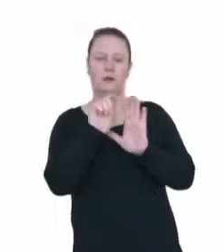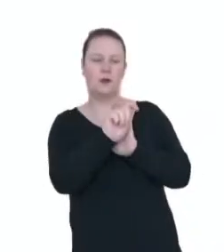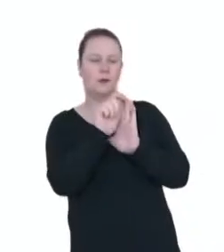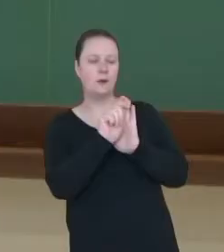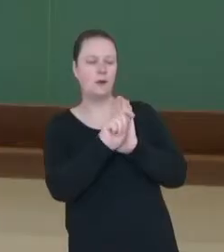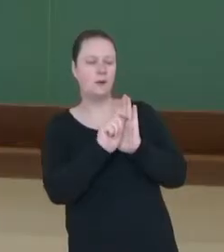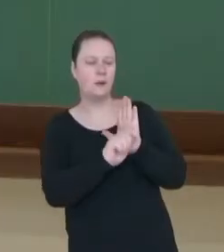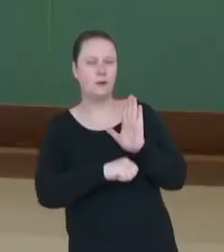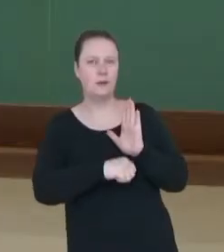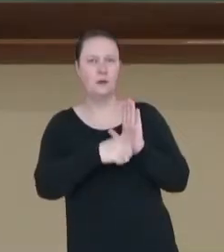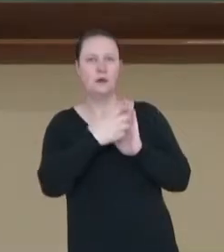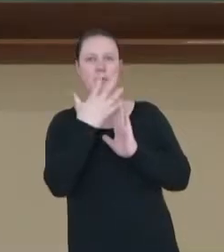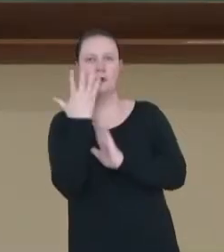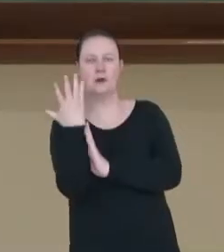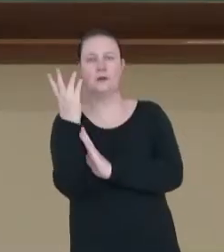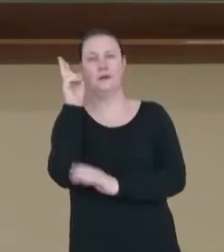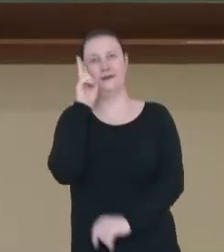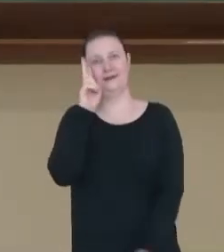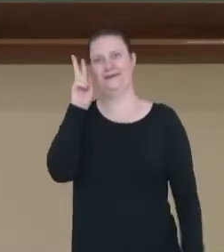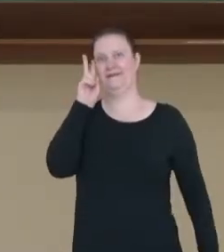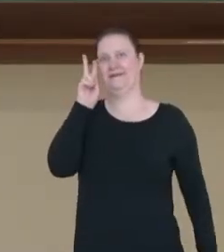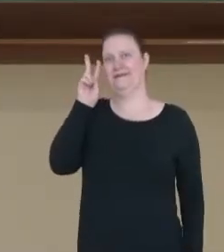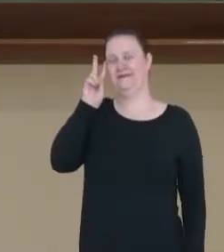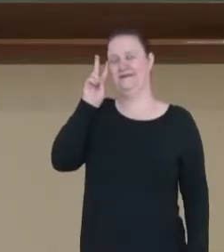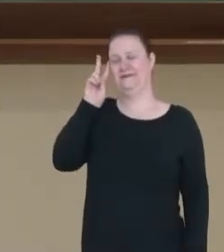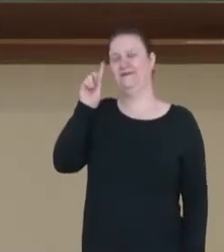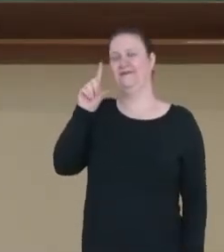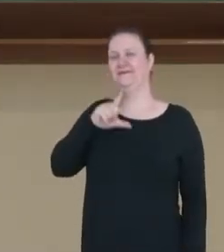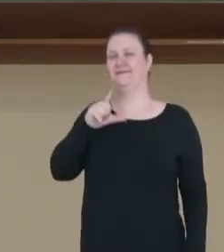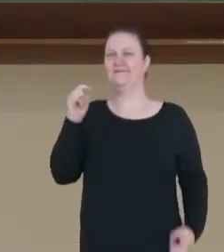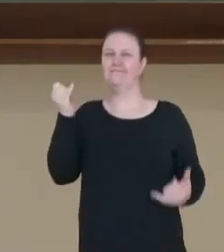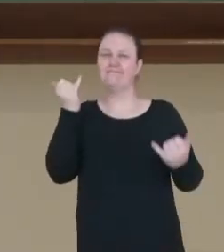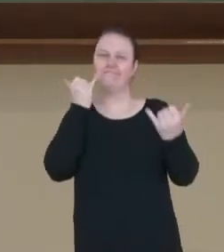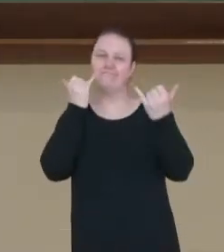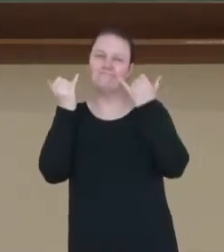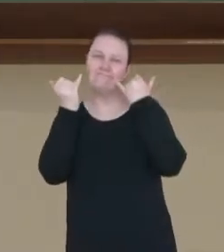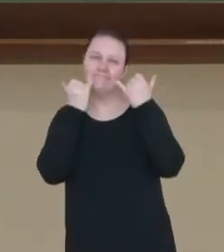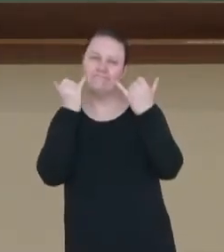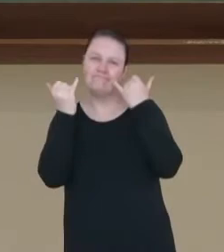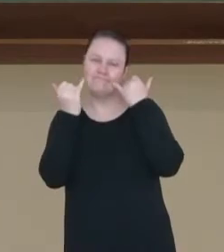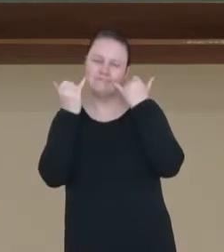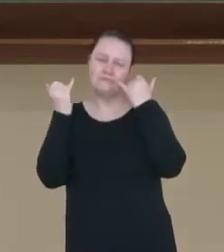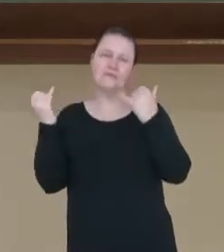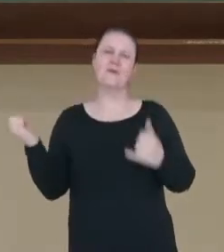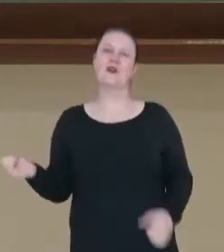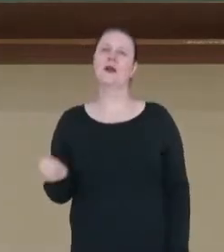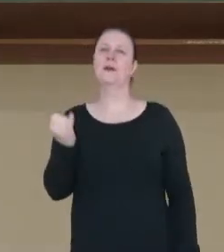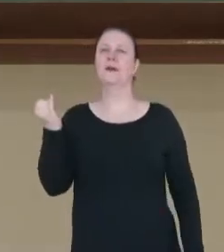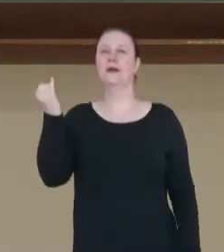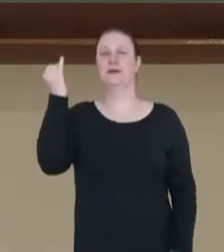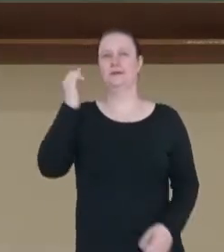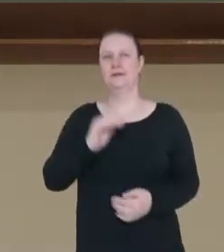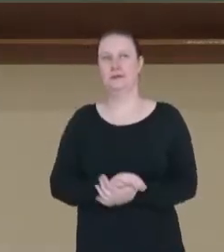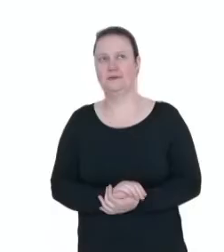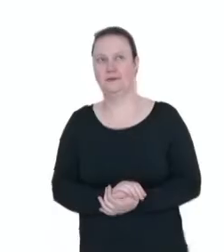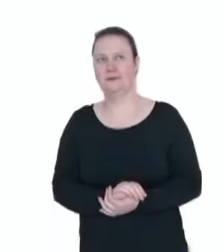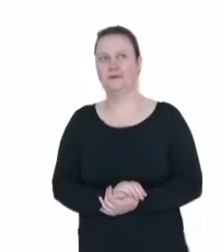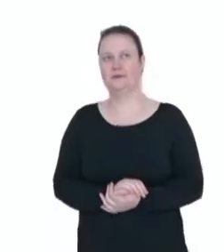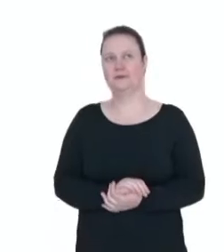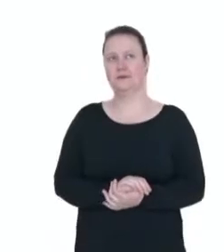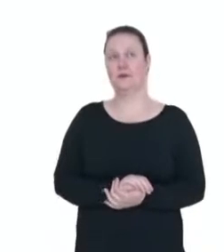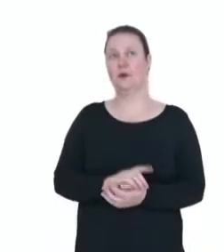primeiras histórias. Temos aí alguns dados importantíssimos. Primeiro, o que a gente já depreende aqui,